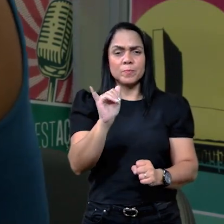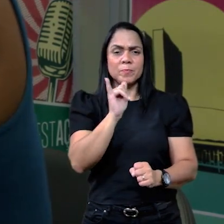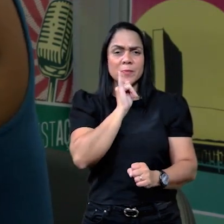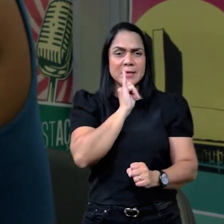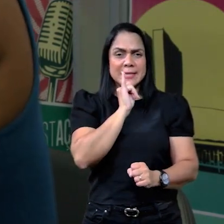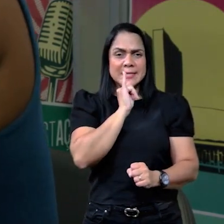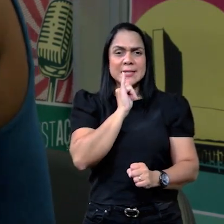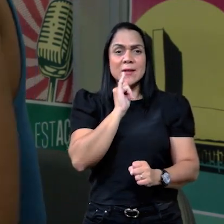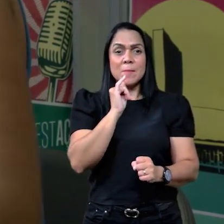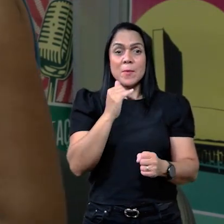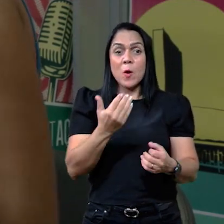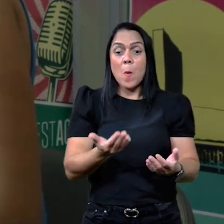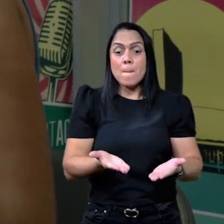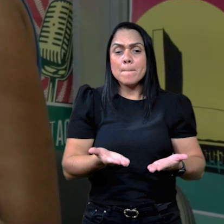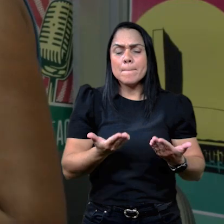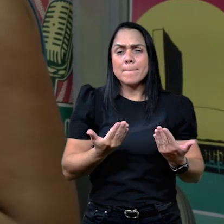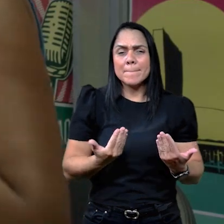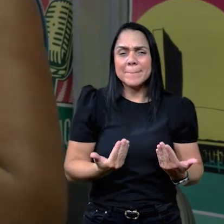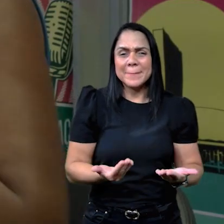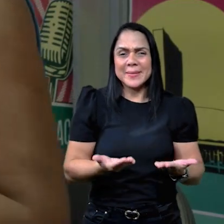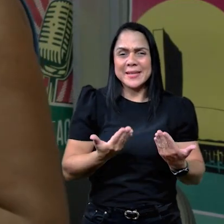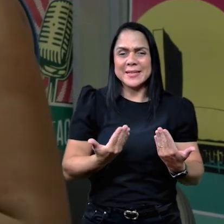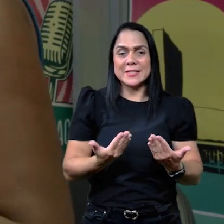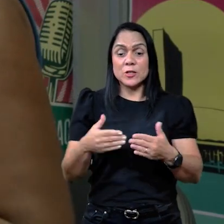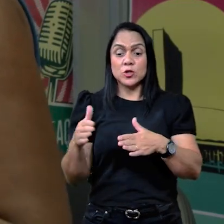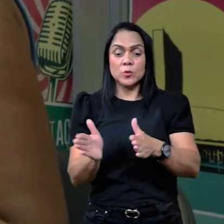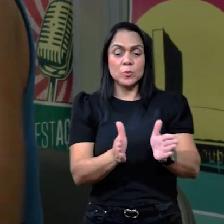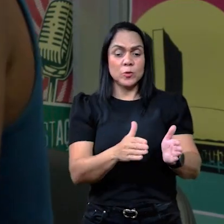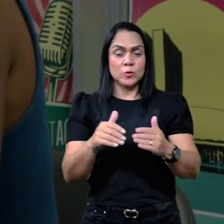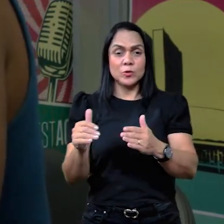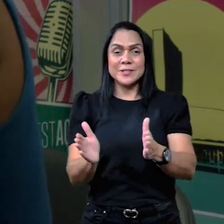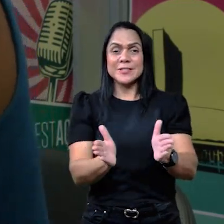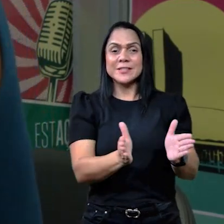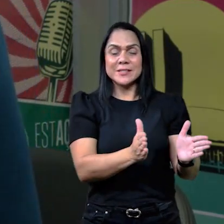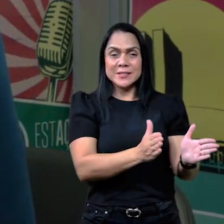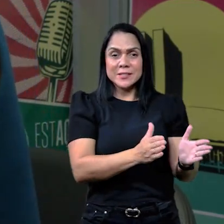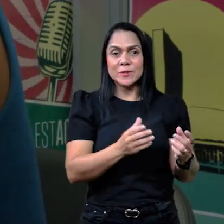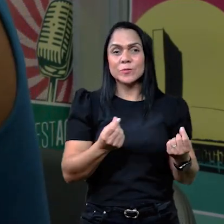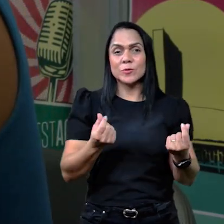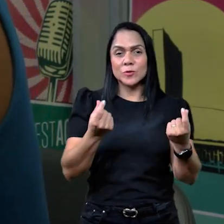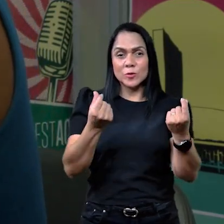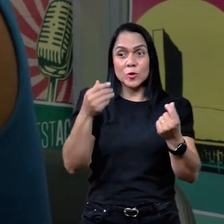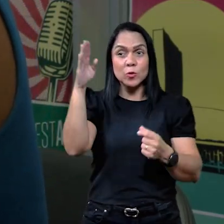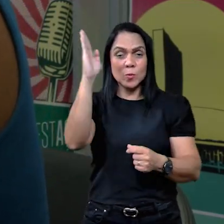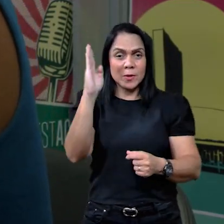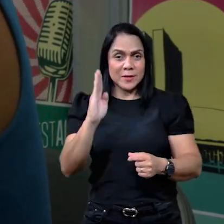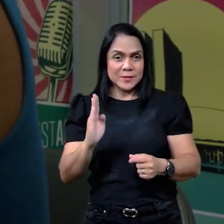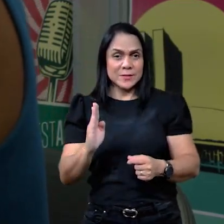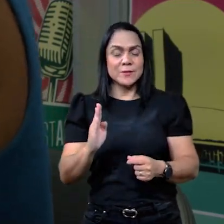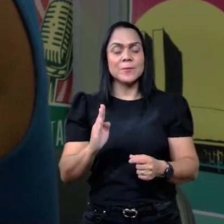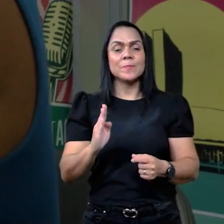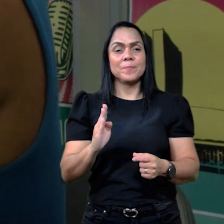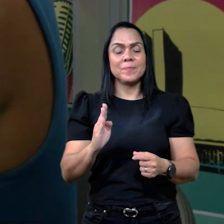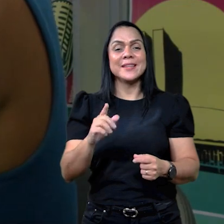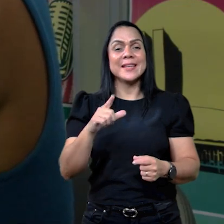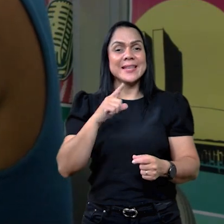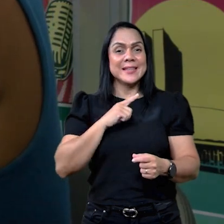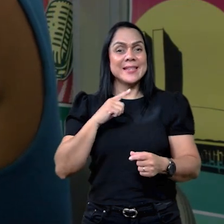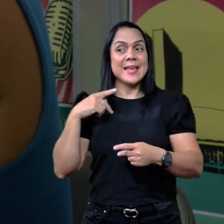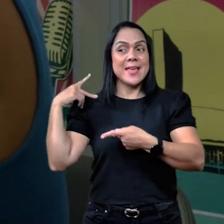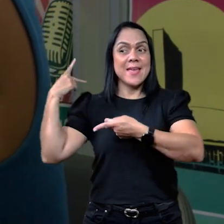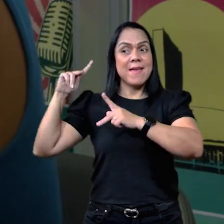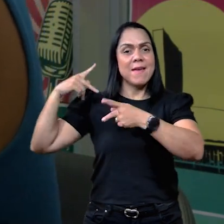que o seu maior peso de produção econômica é a agricultura, essa herança é uma herança de ancestralidade